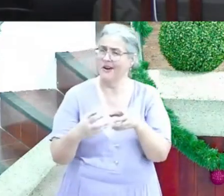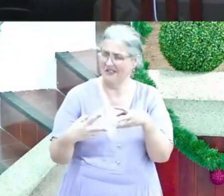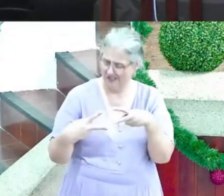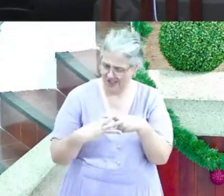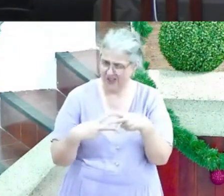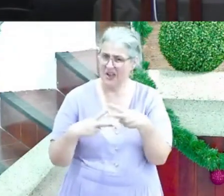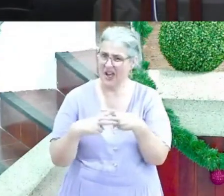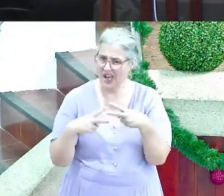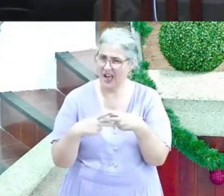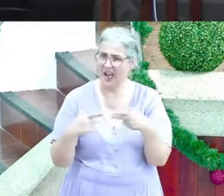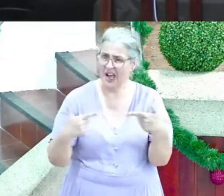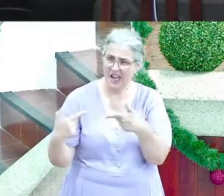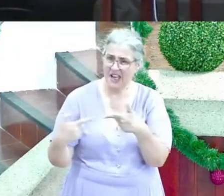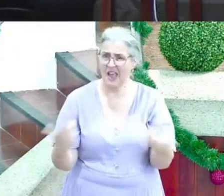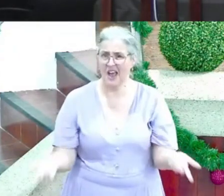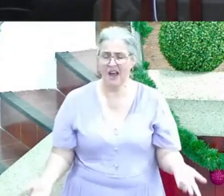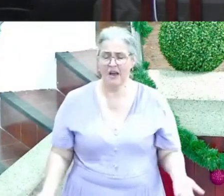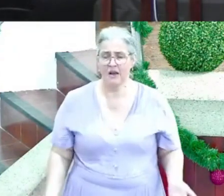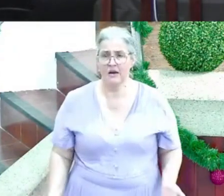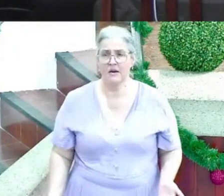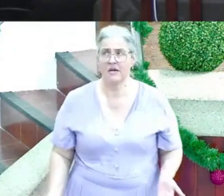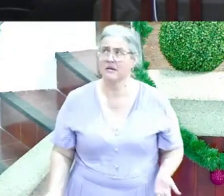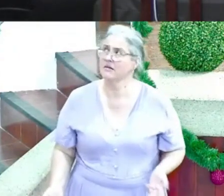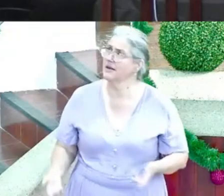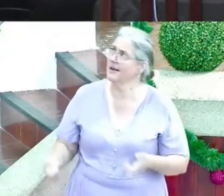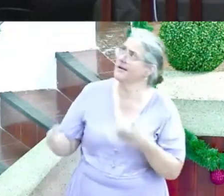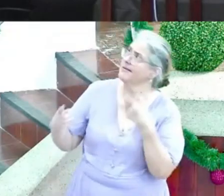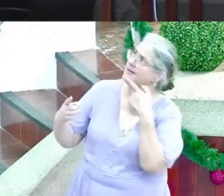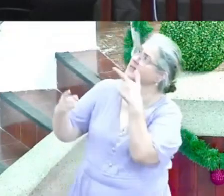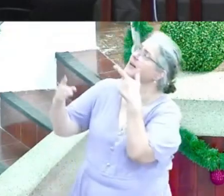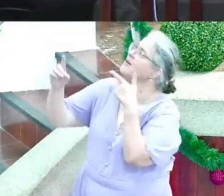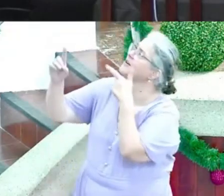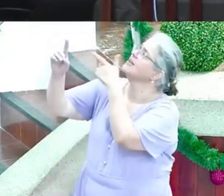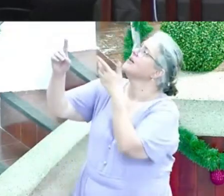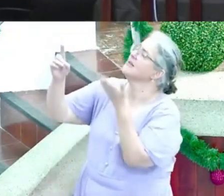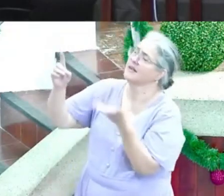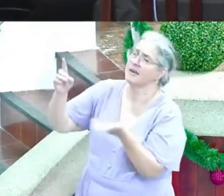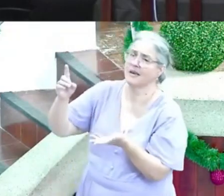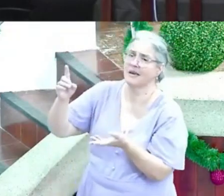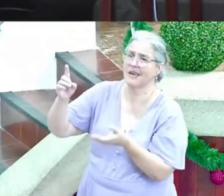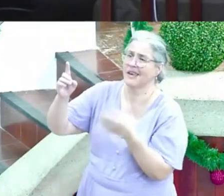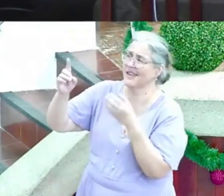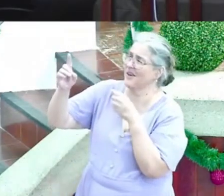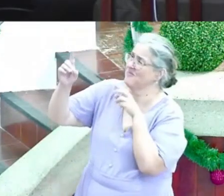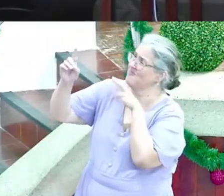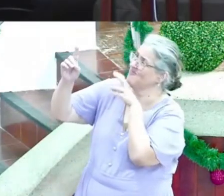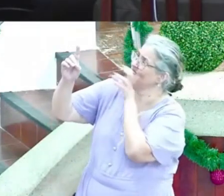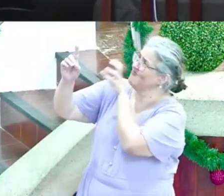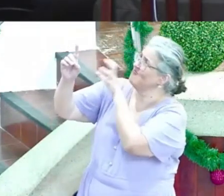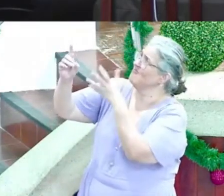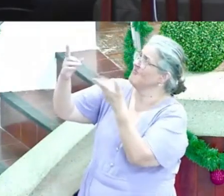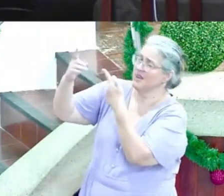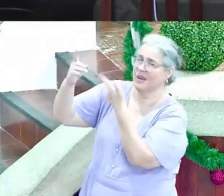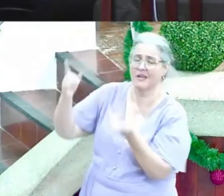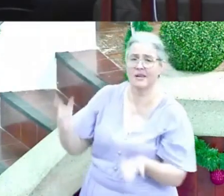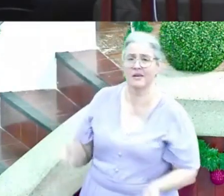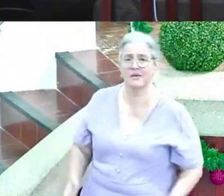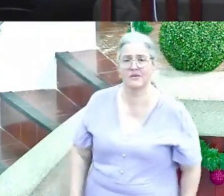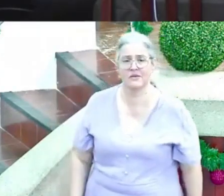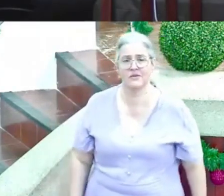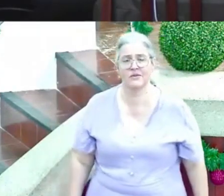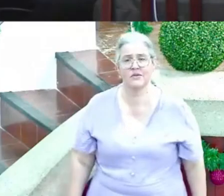daquele homem, dizendo: o sinal que eu vou lhe mandar faz com que você traga à sua memória